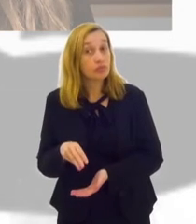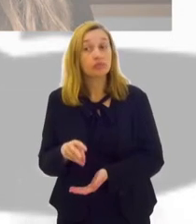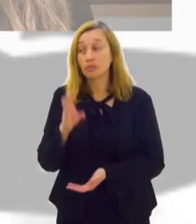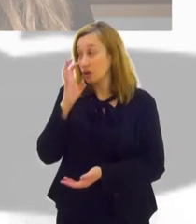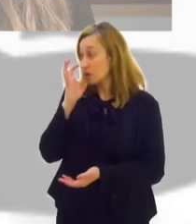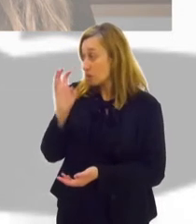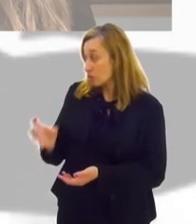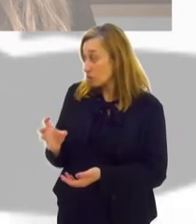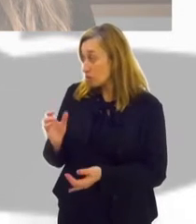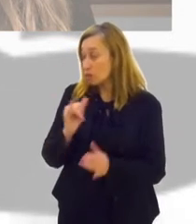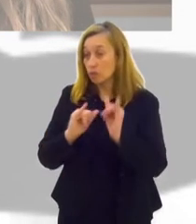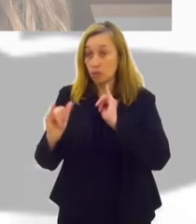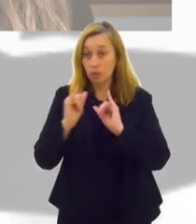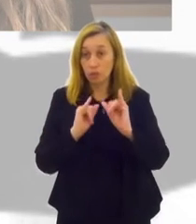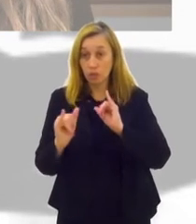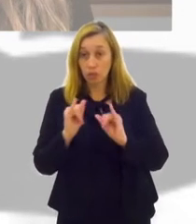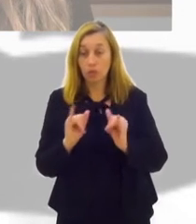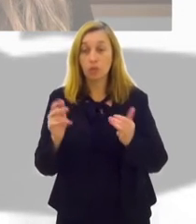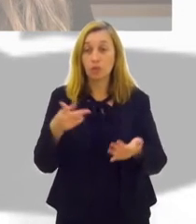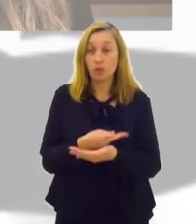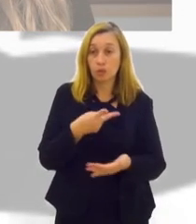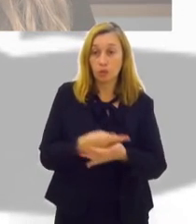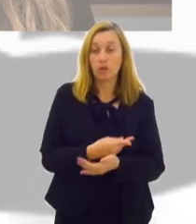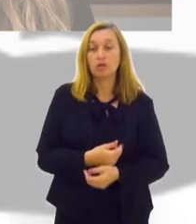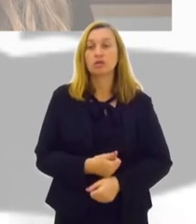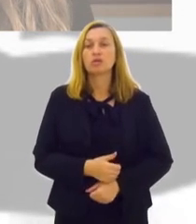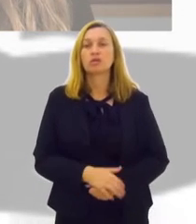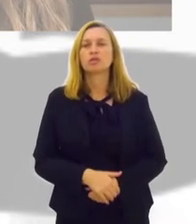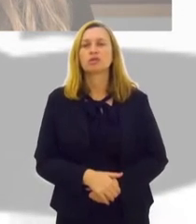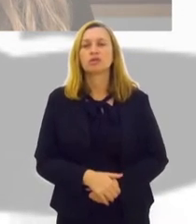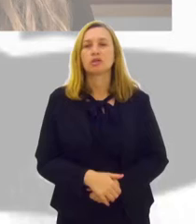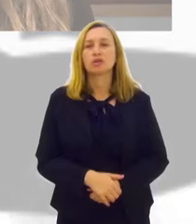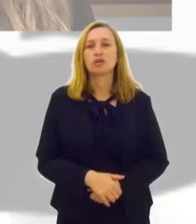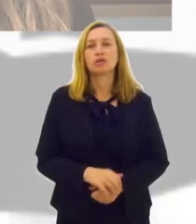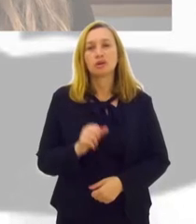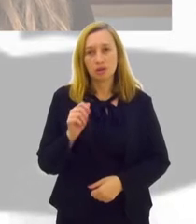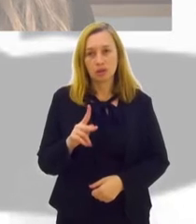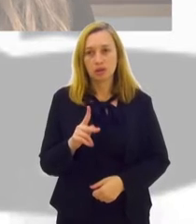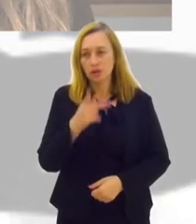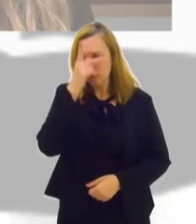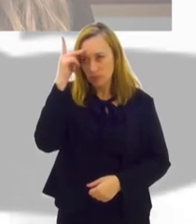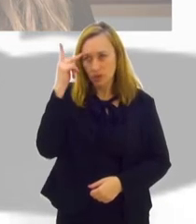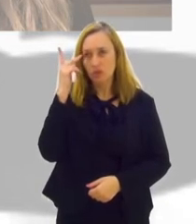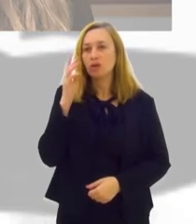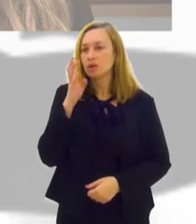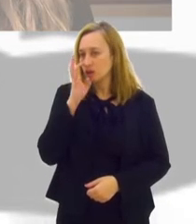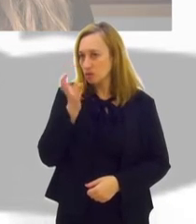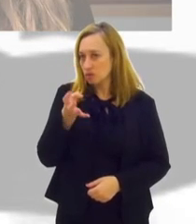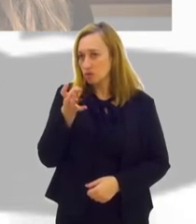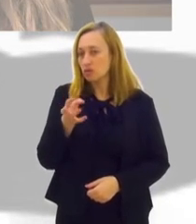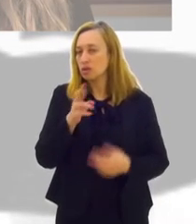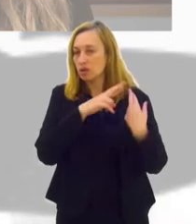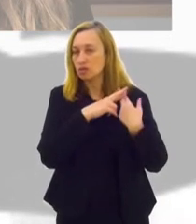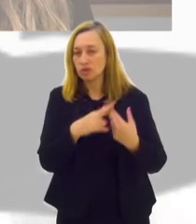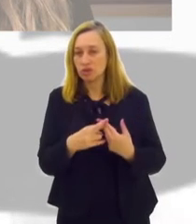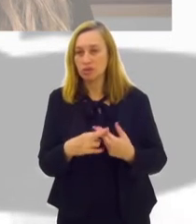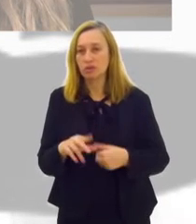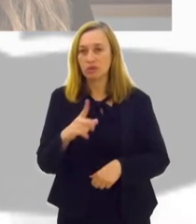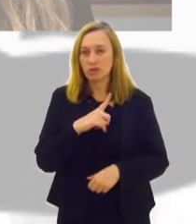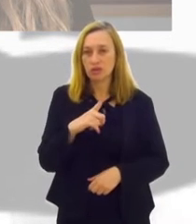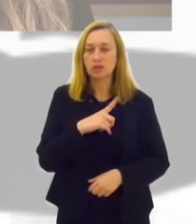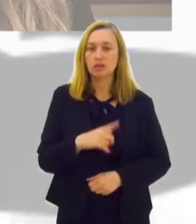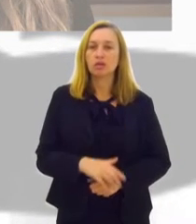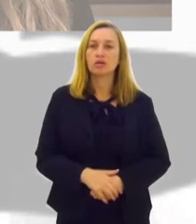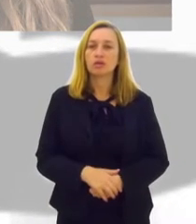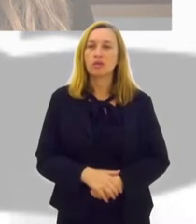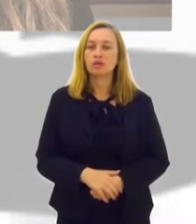quem publicou a propaganda irregular em primeiro lugar. É a pessoa que publicou isso que vai ser